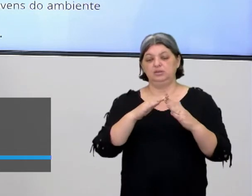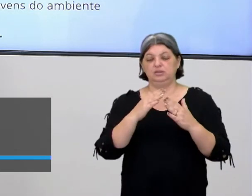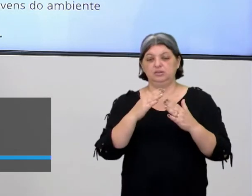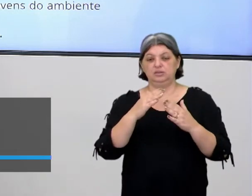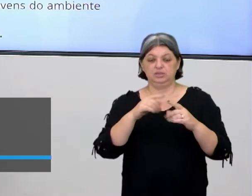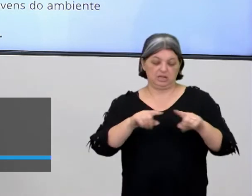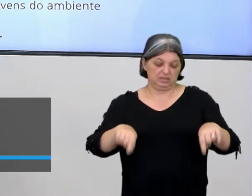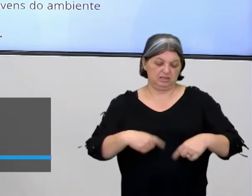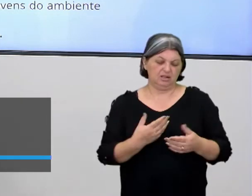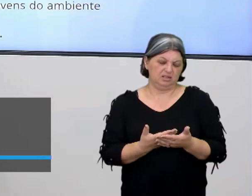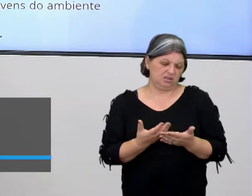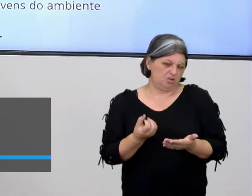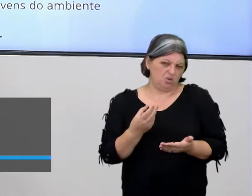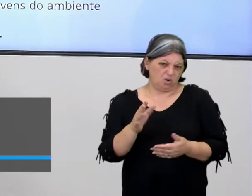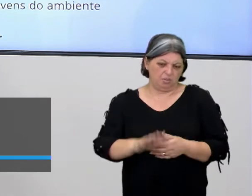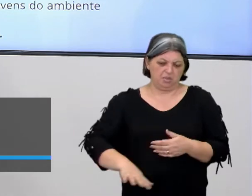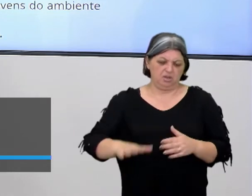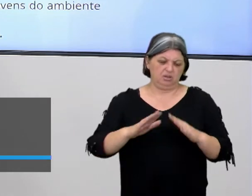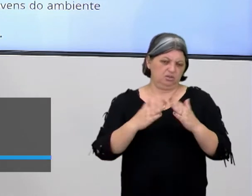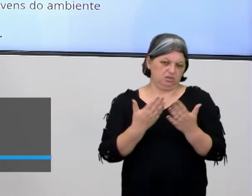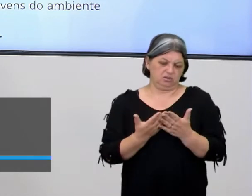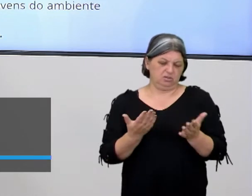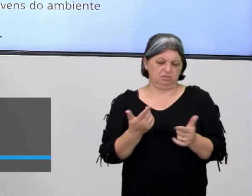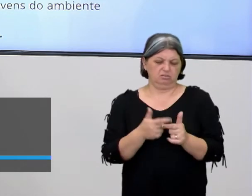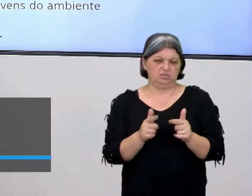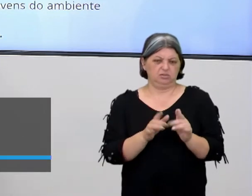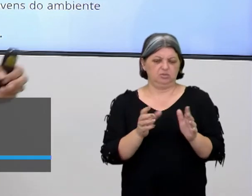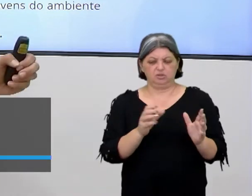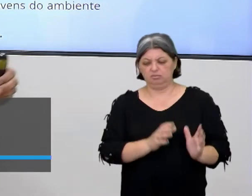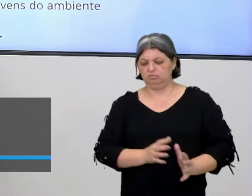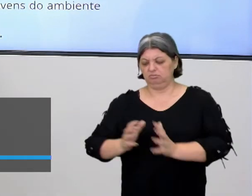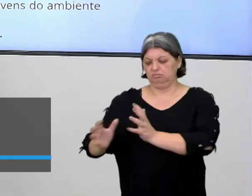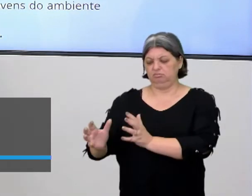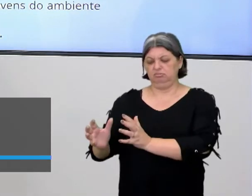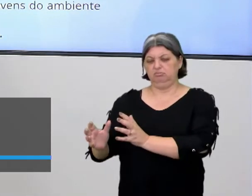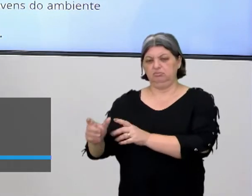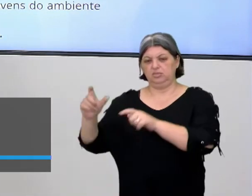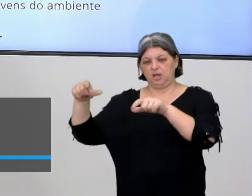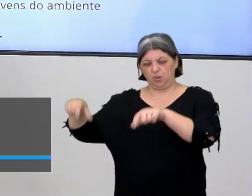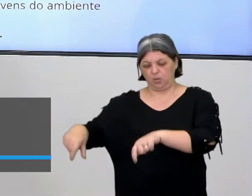ambiente escolar. Pegue sua turma, leva ela para a quadra, vamos conversar.